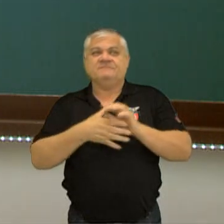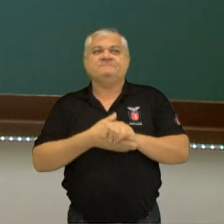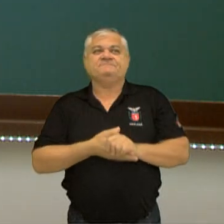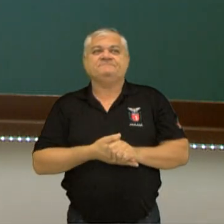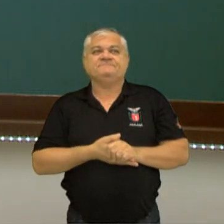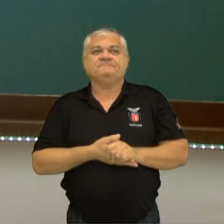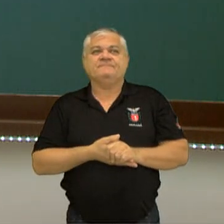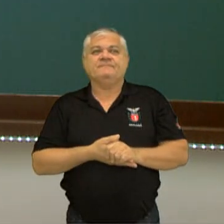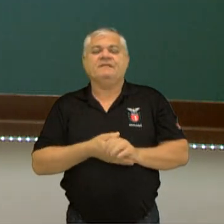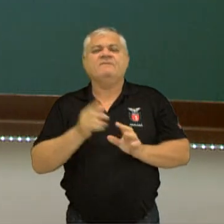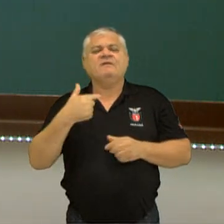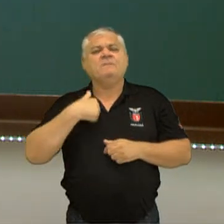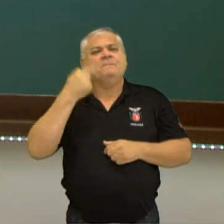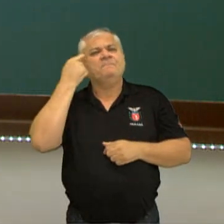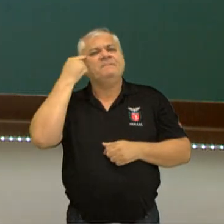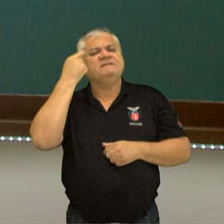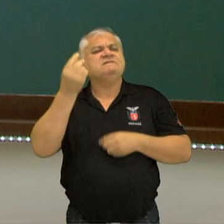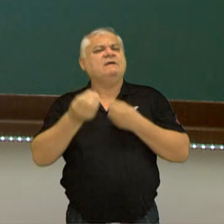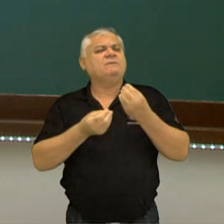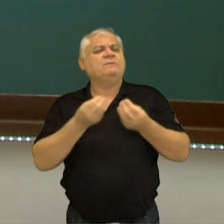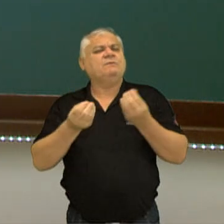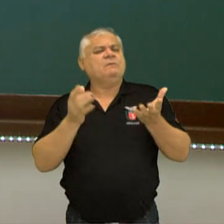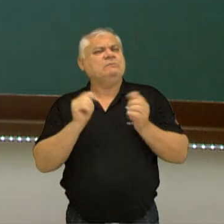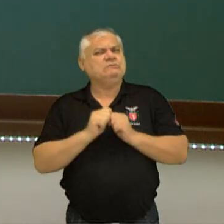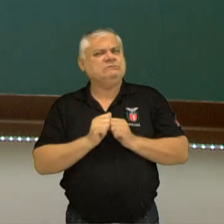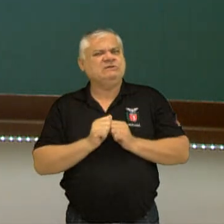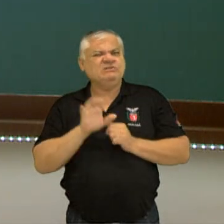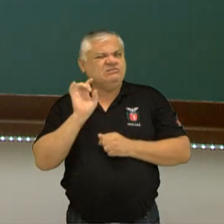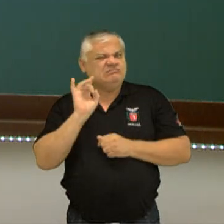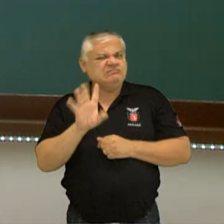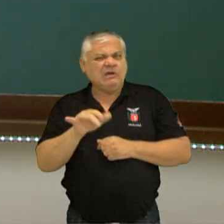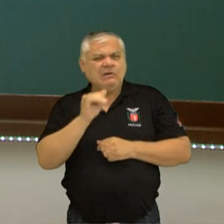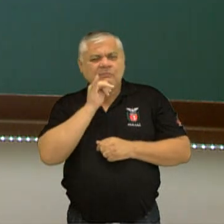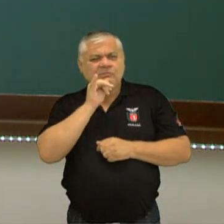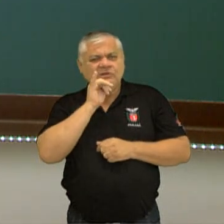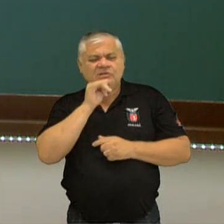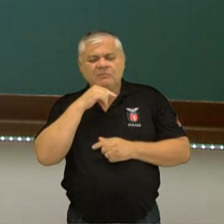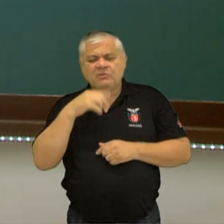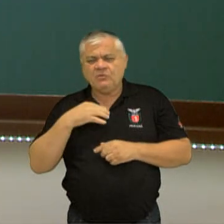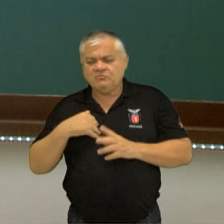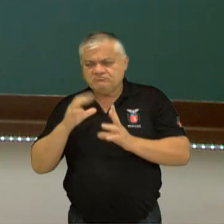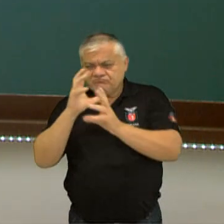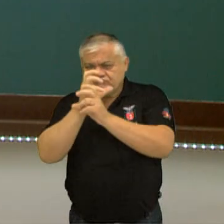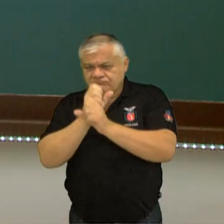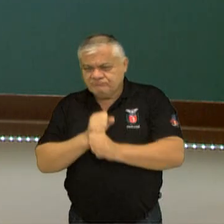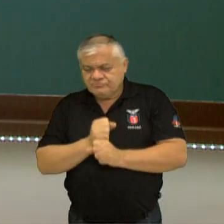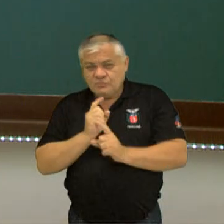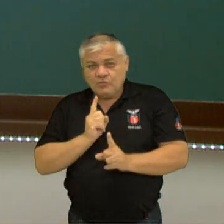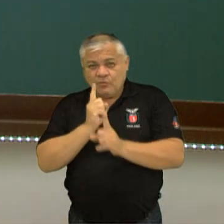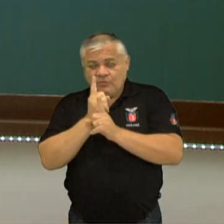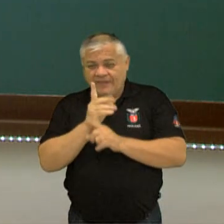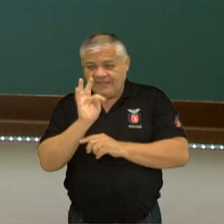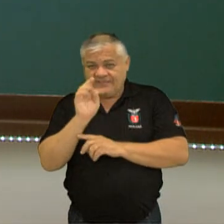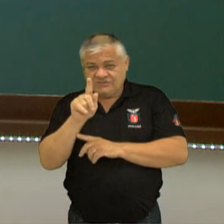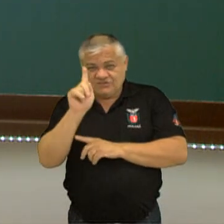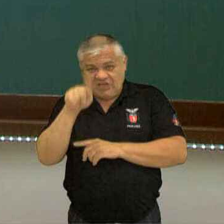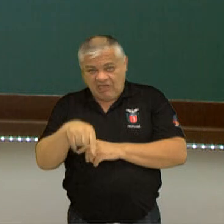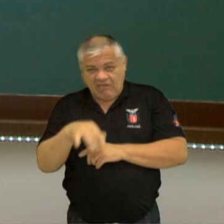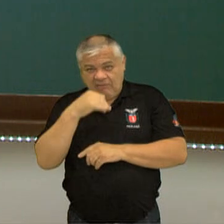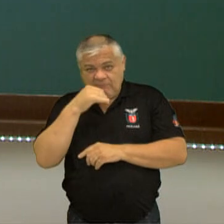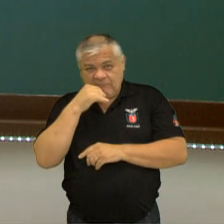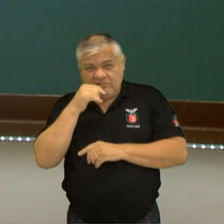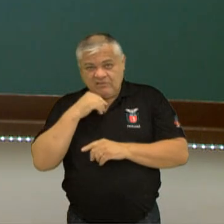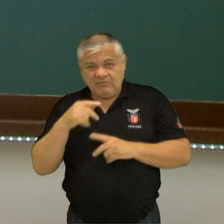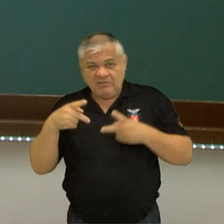Vamos começar então pensando um pouquinho, será que a única forma da gente poder encontrar o valor da tangente é por meio do